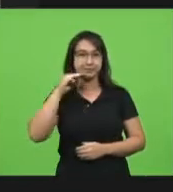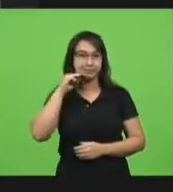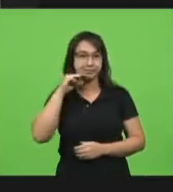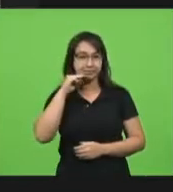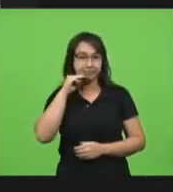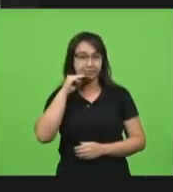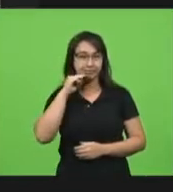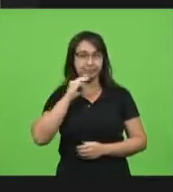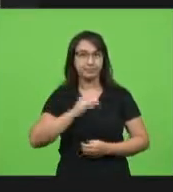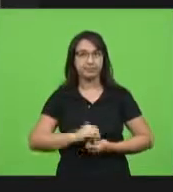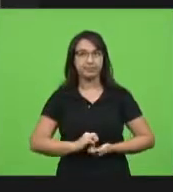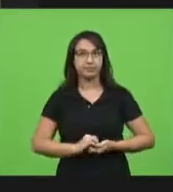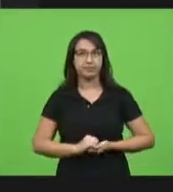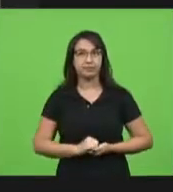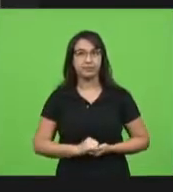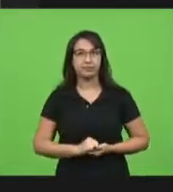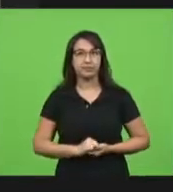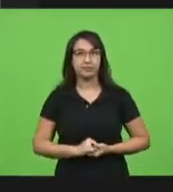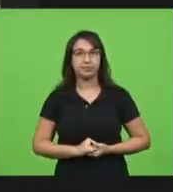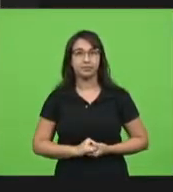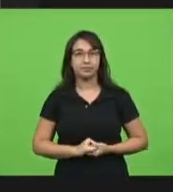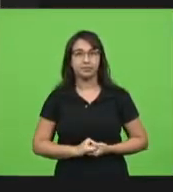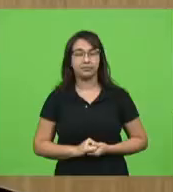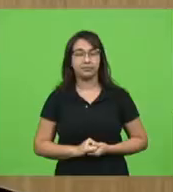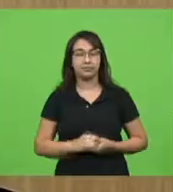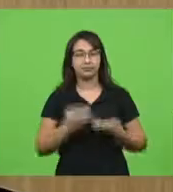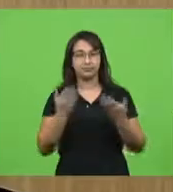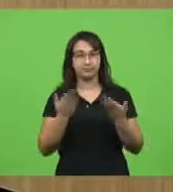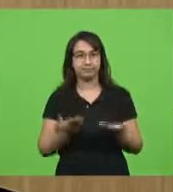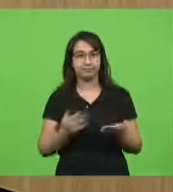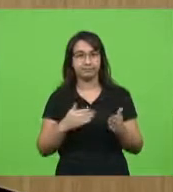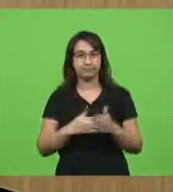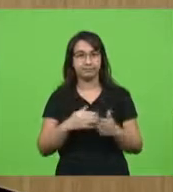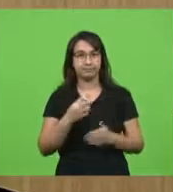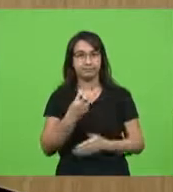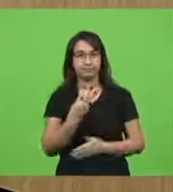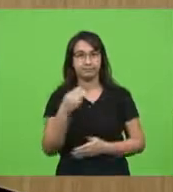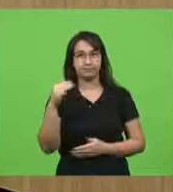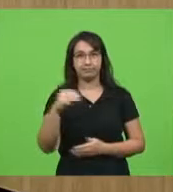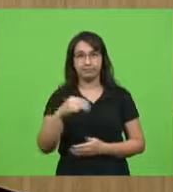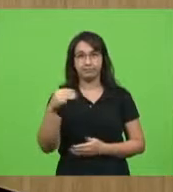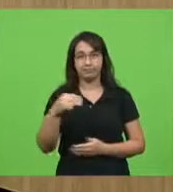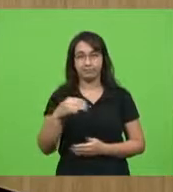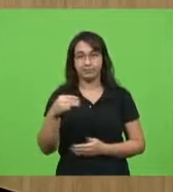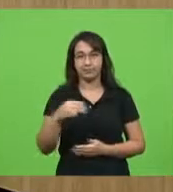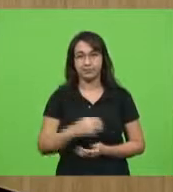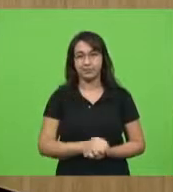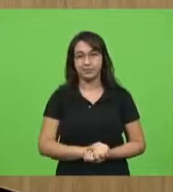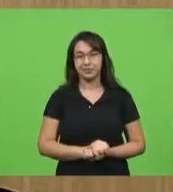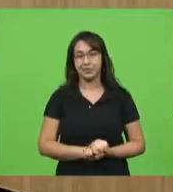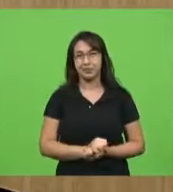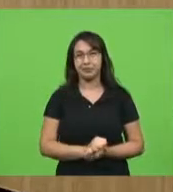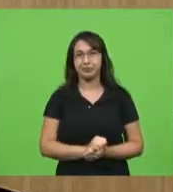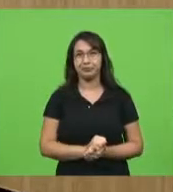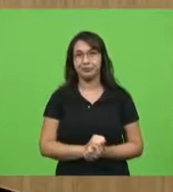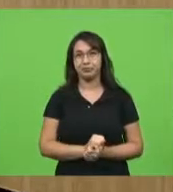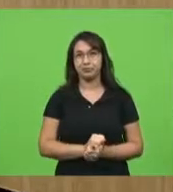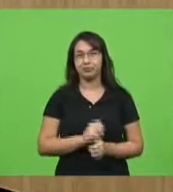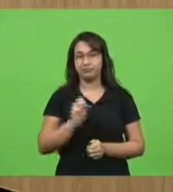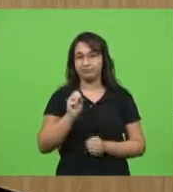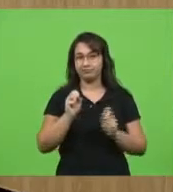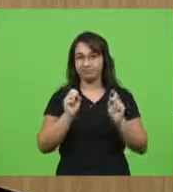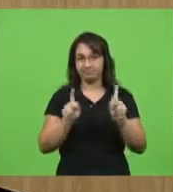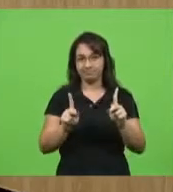É comigo? Sim, senhor. Vossa Excelência, com a palavra, até 3 minutos. Ok. Eu quero cumprimentar o